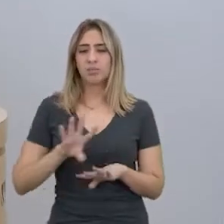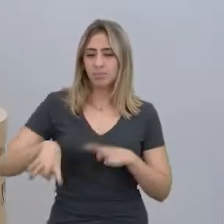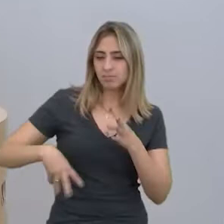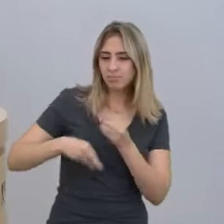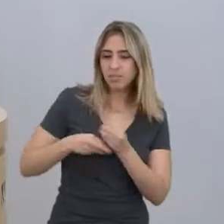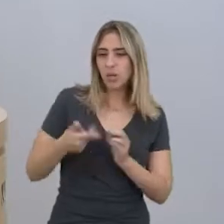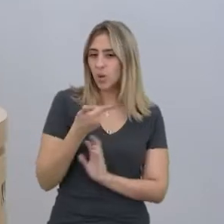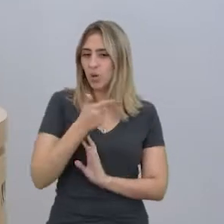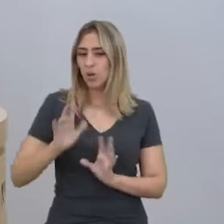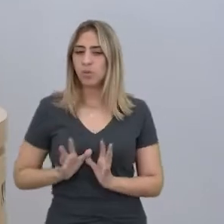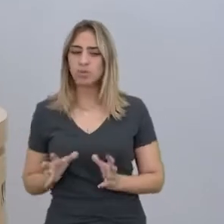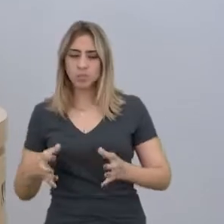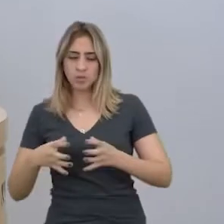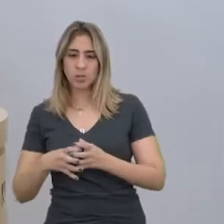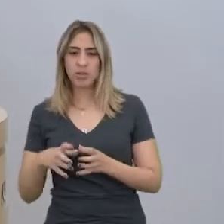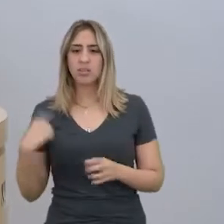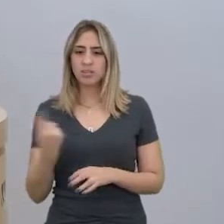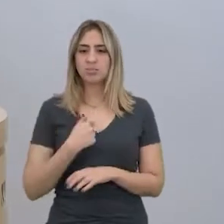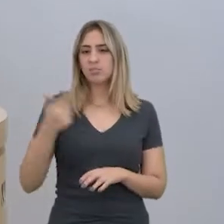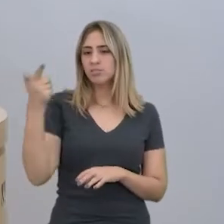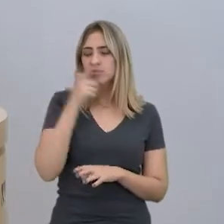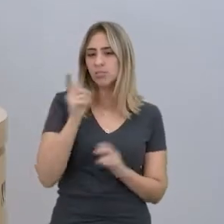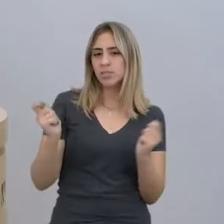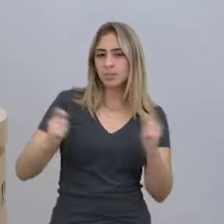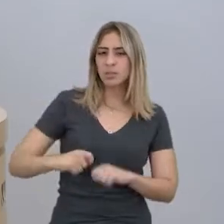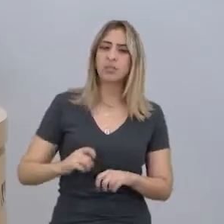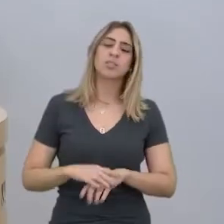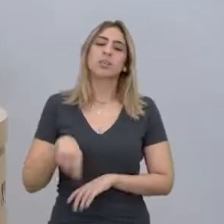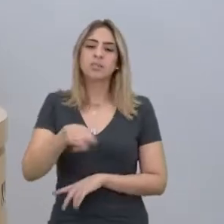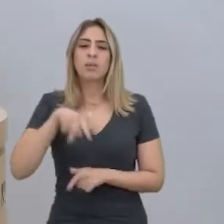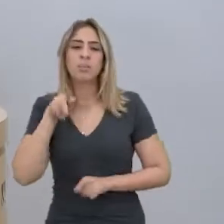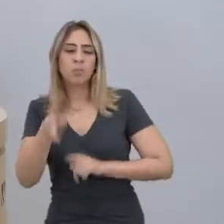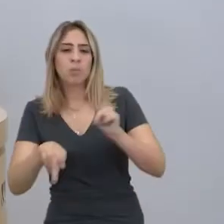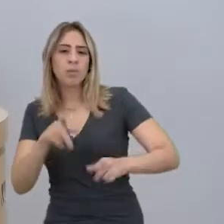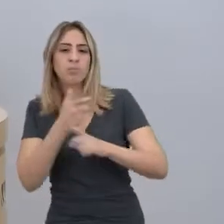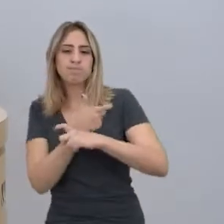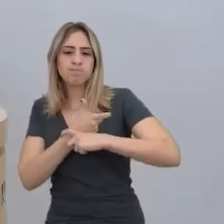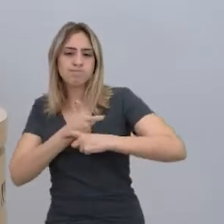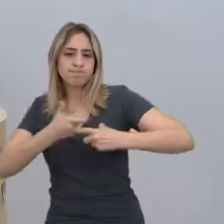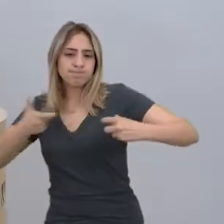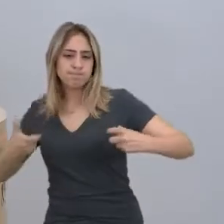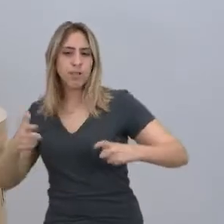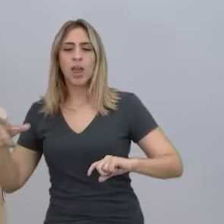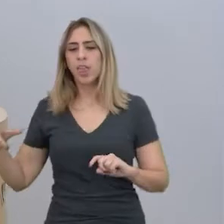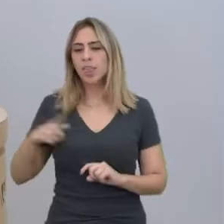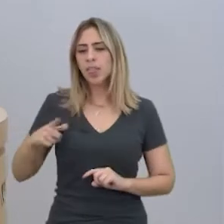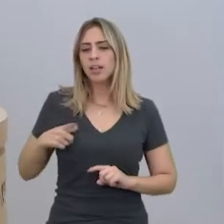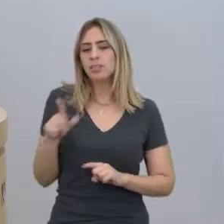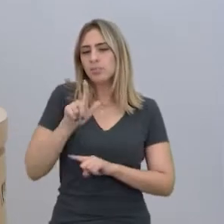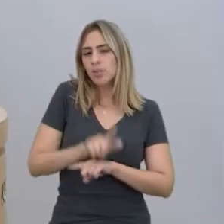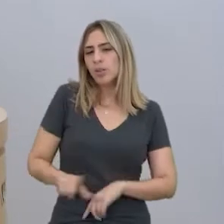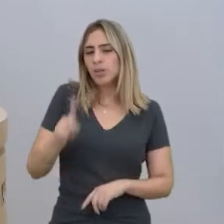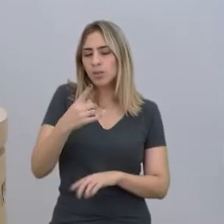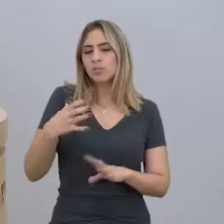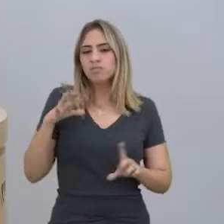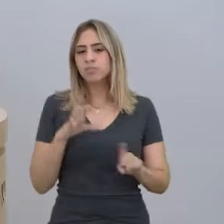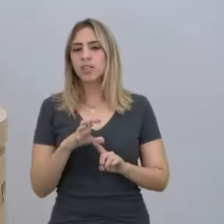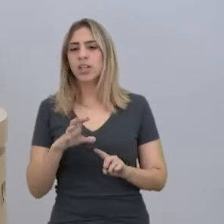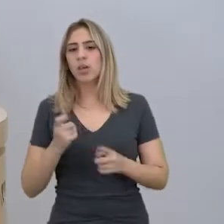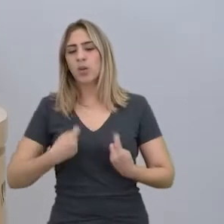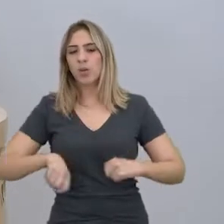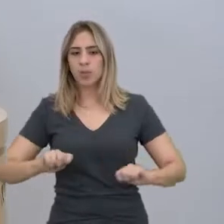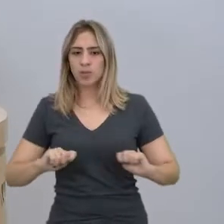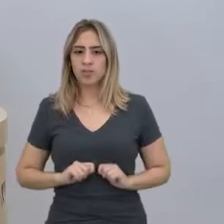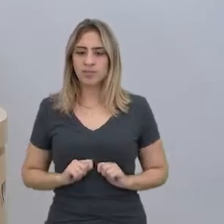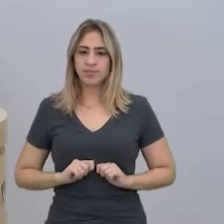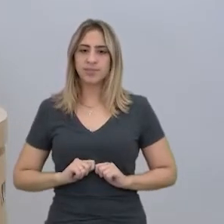incluindo outros grupos e a gente possibilita que esse público aumente, isso tem, obviamente, um impacto econômico. Significa que se eu